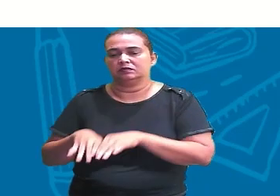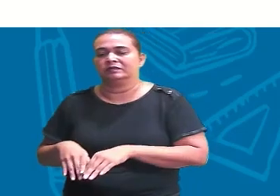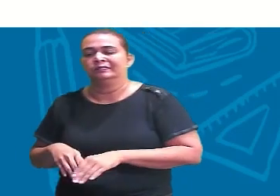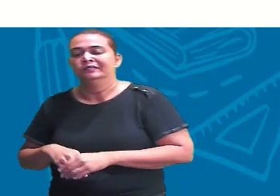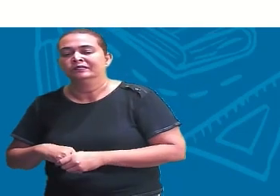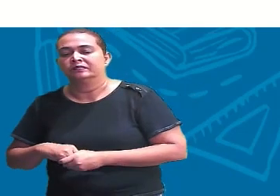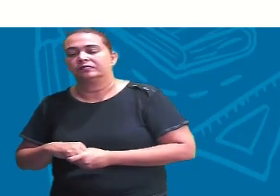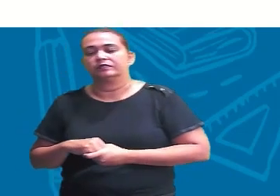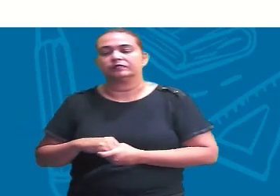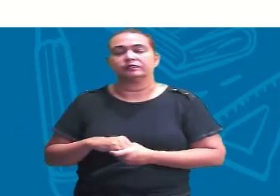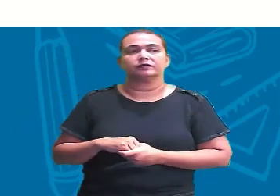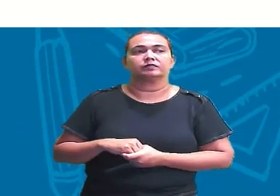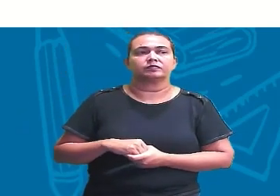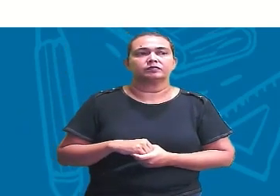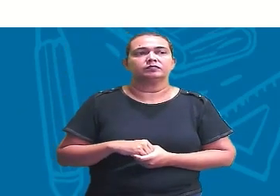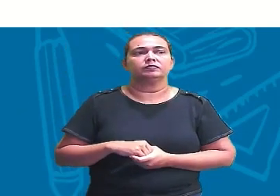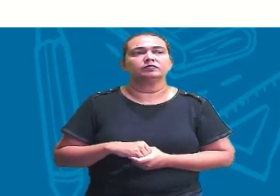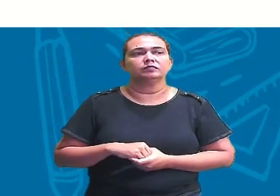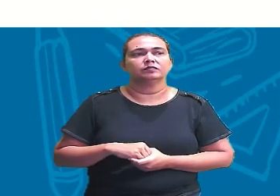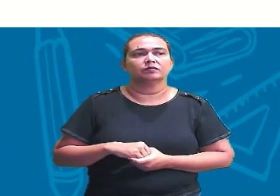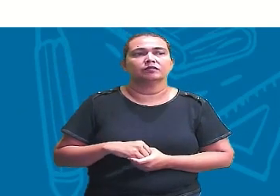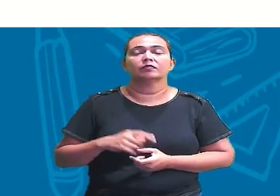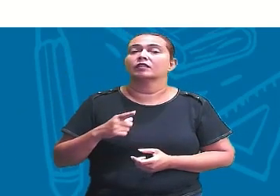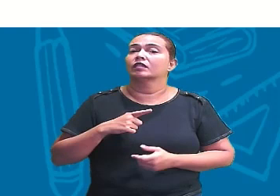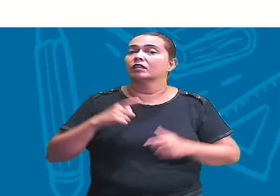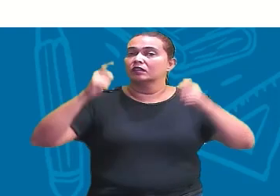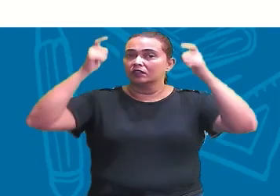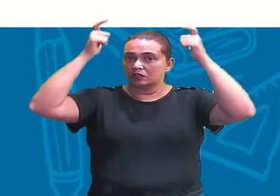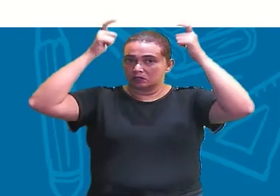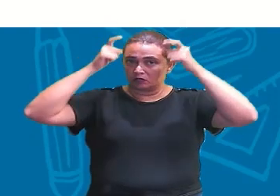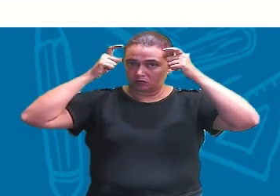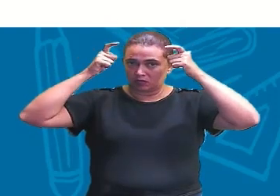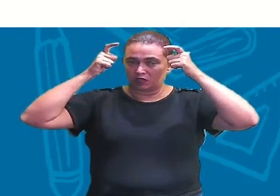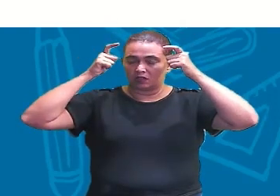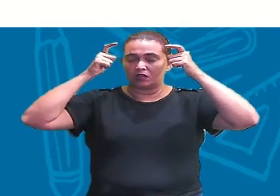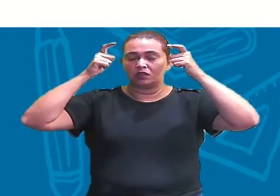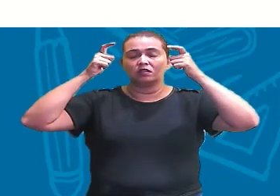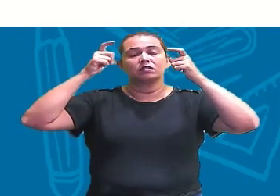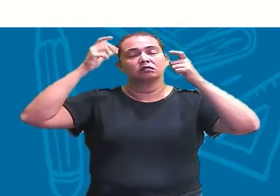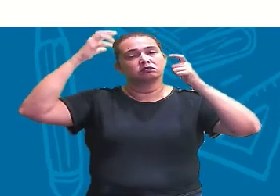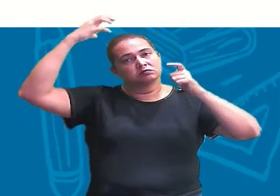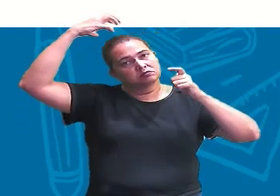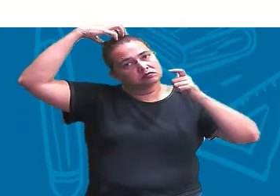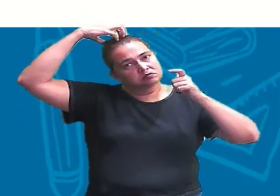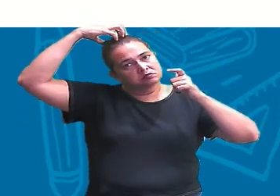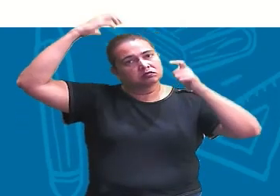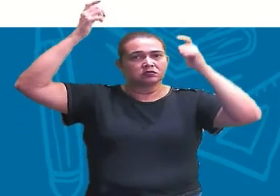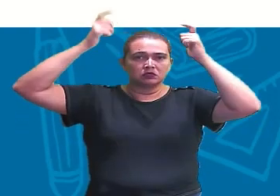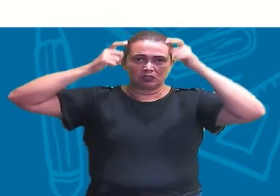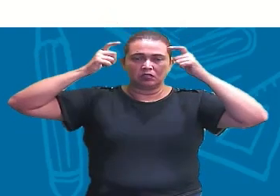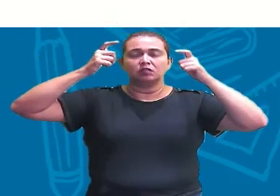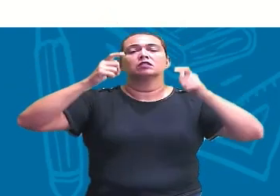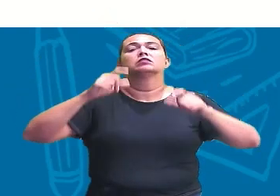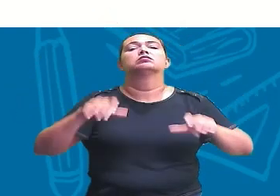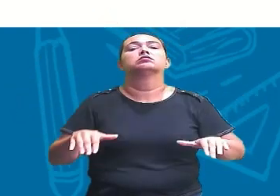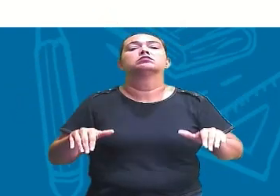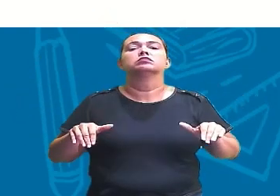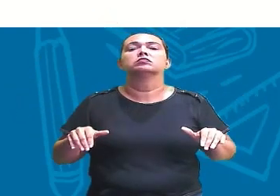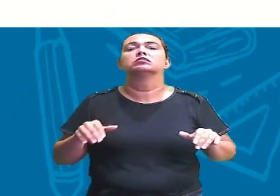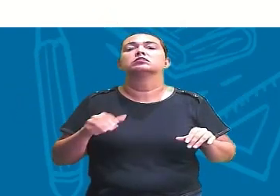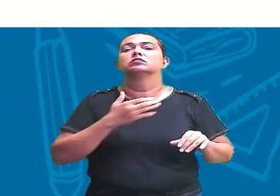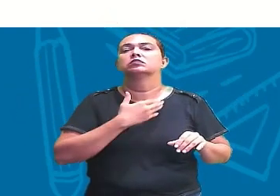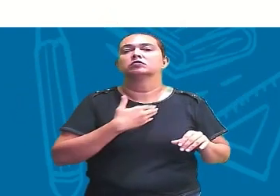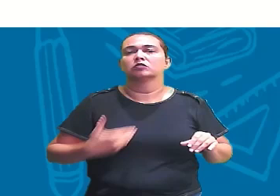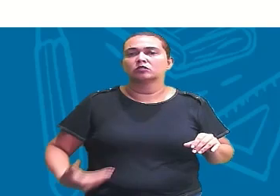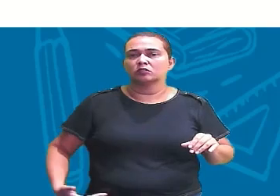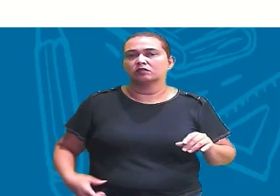Então, como eu falei para vocês, nós vamos ter um rei governando, mas ele vai ter o seu poder limitado pela